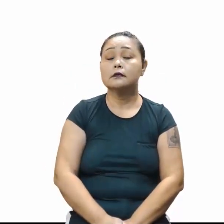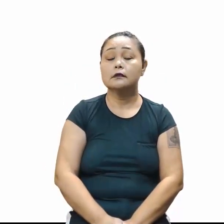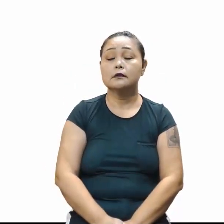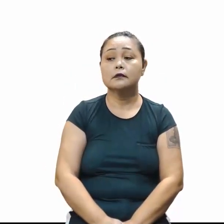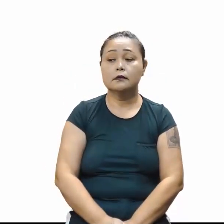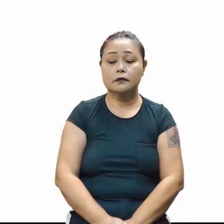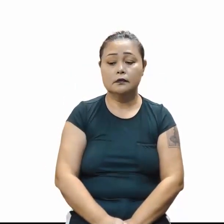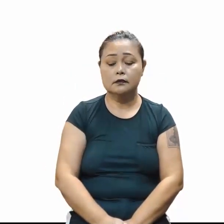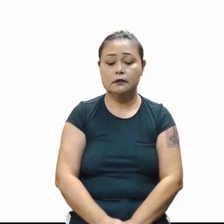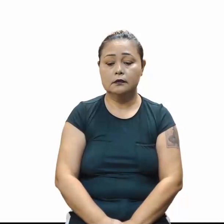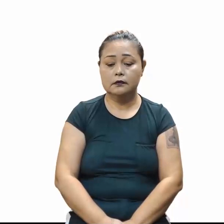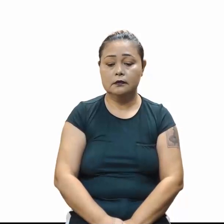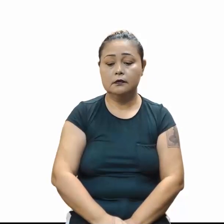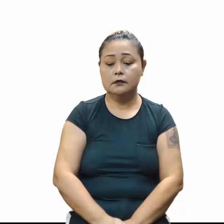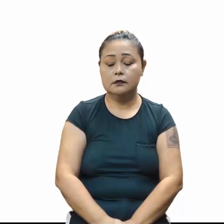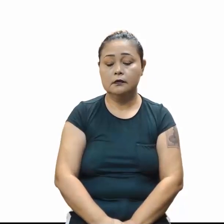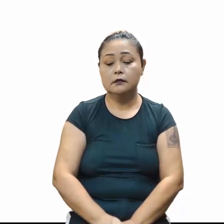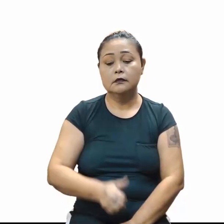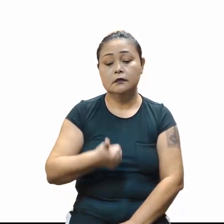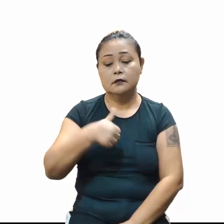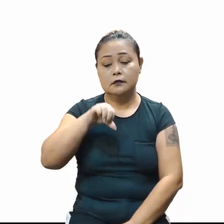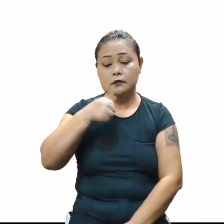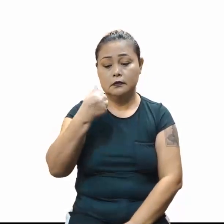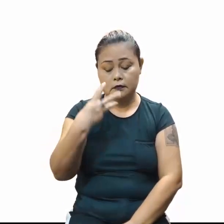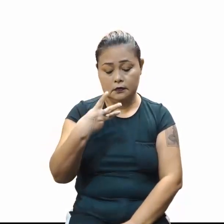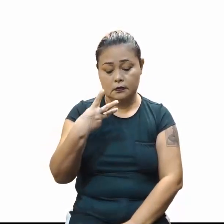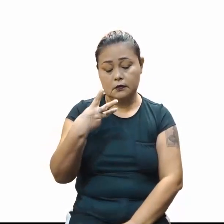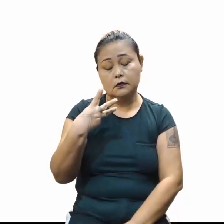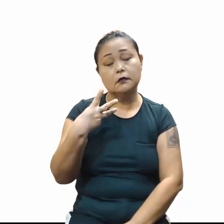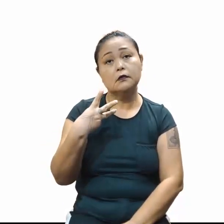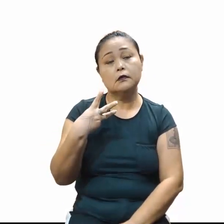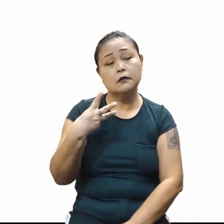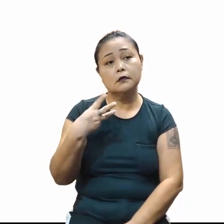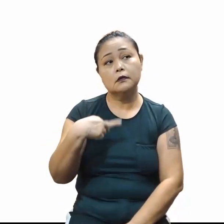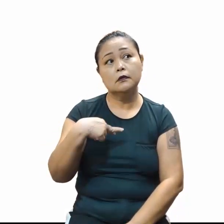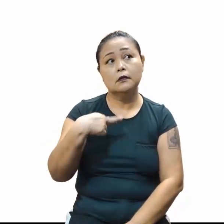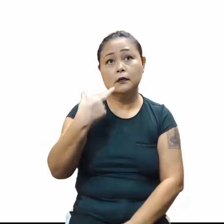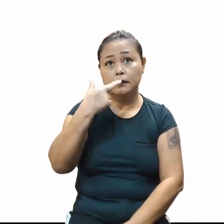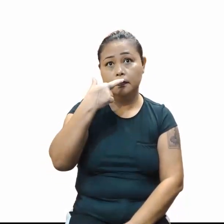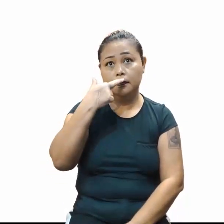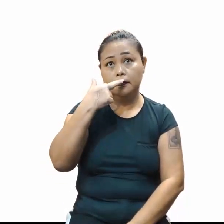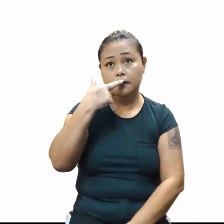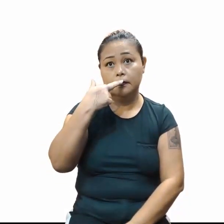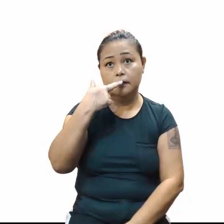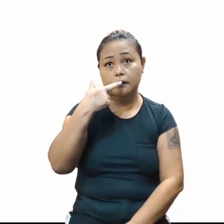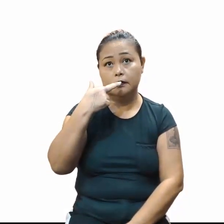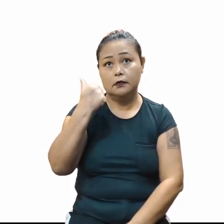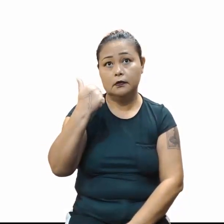Segunda, ela fala o seguinte: em 1913,